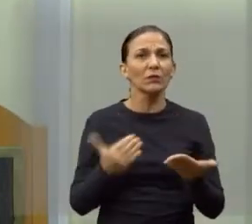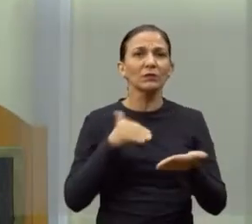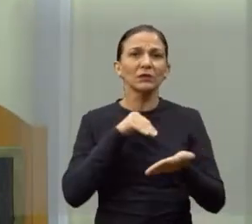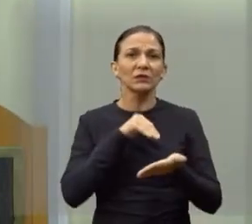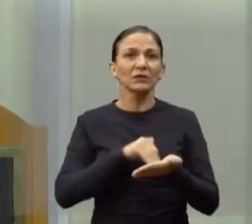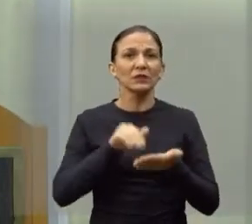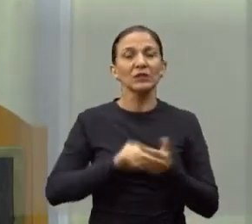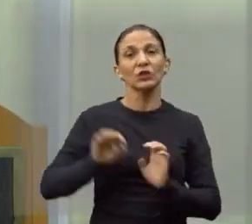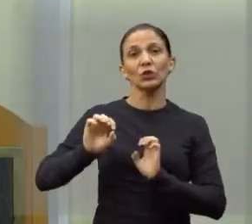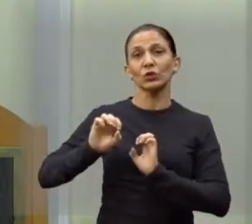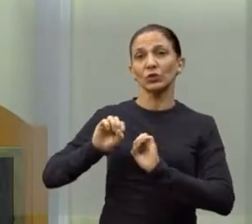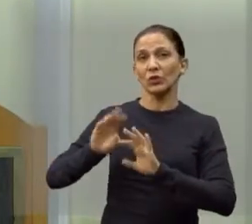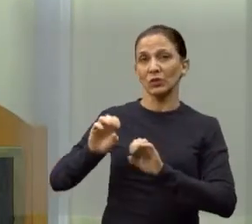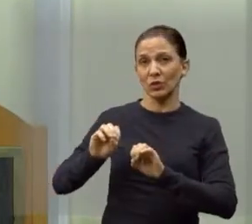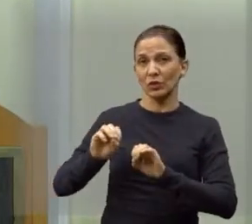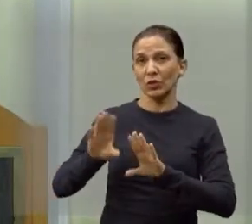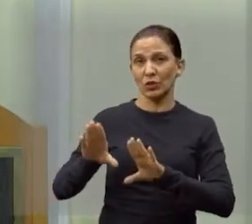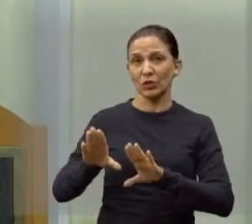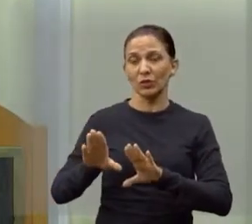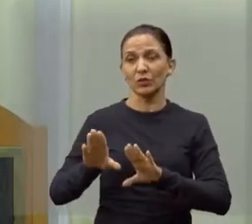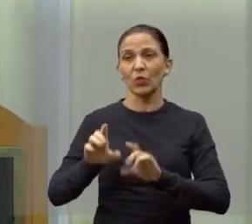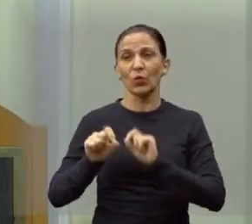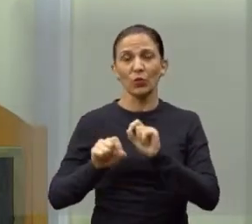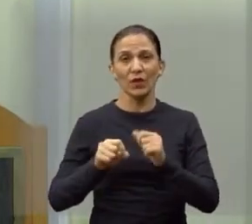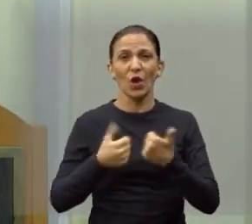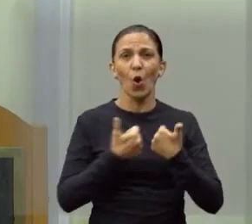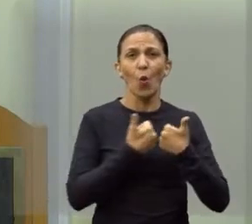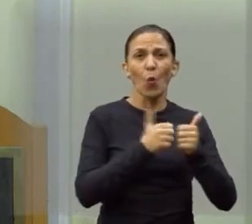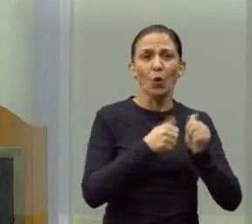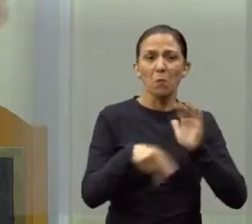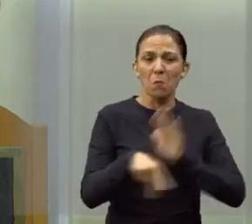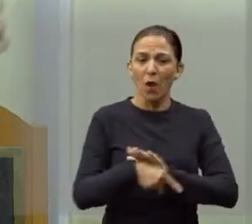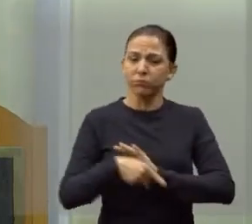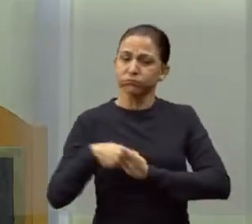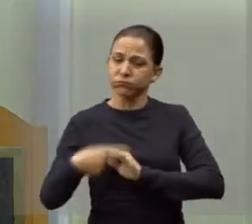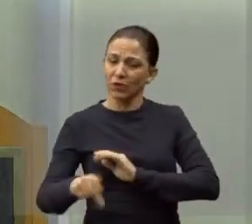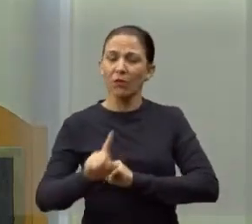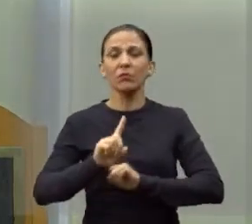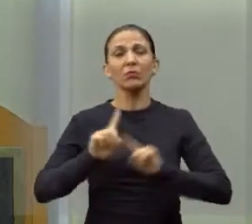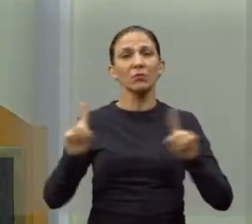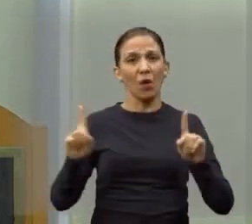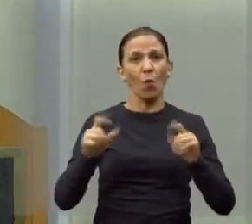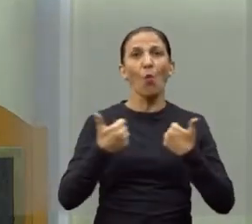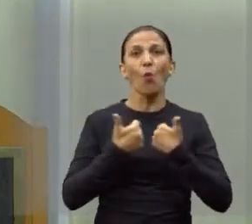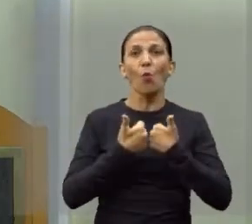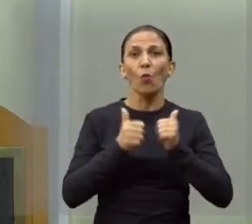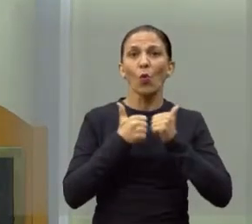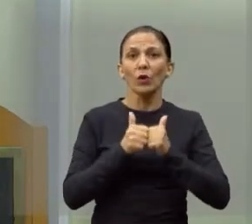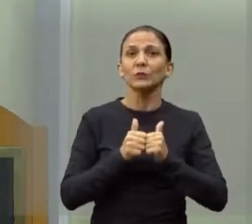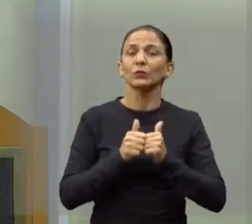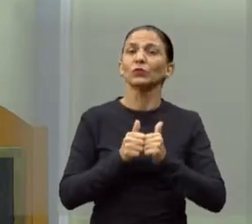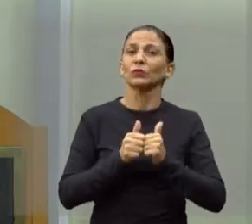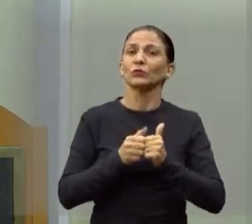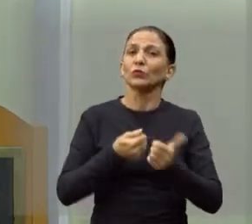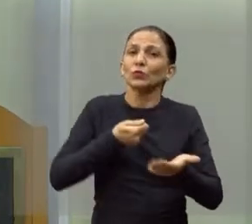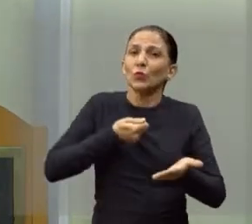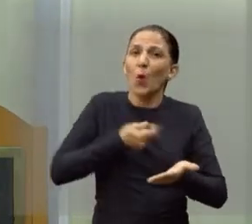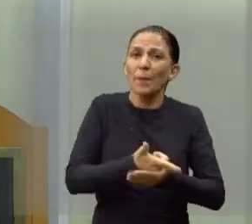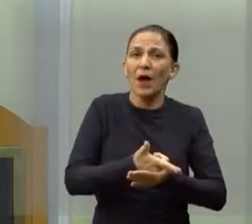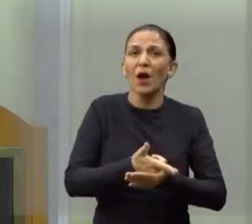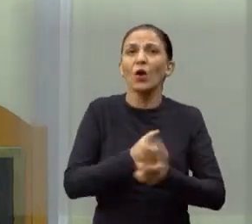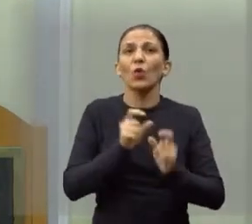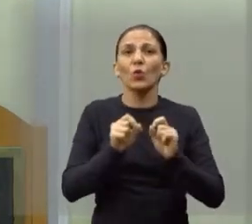de Educação não transporta aluno em ônibus. Provavelmente a aquisição desses ônibus tenha sido